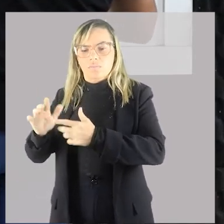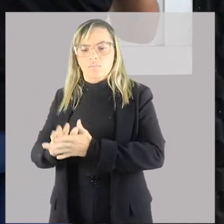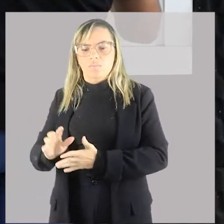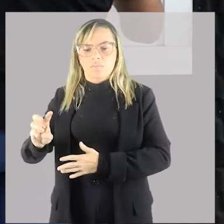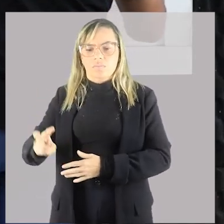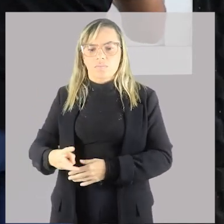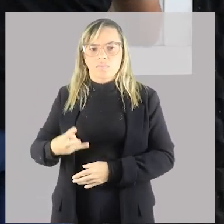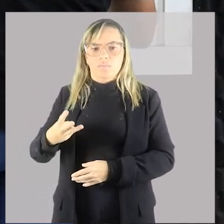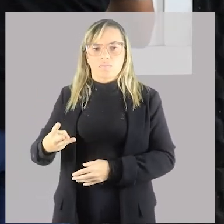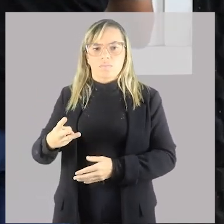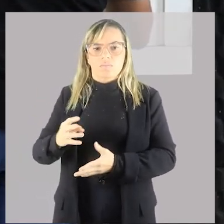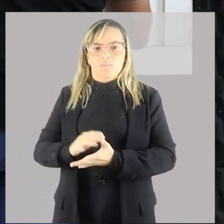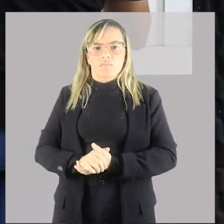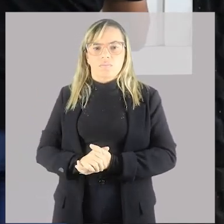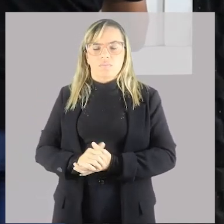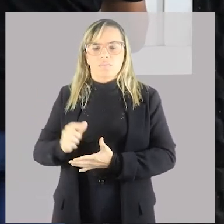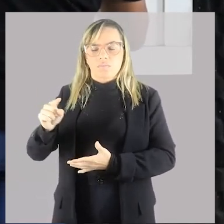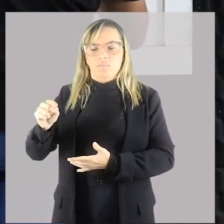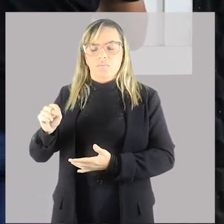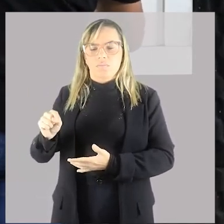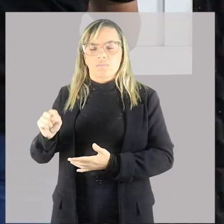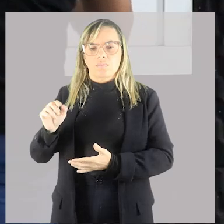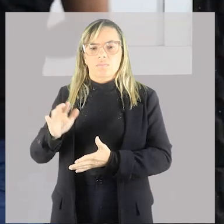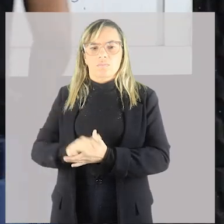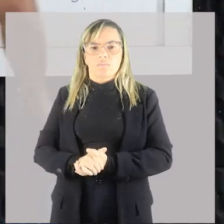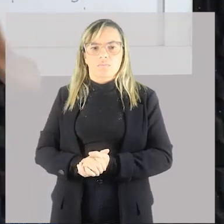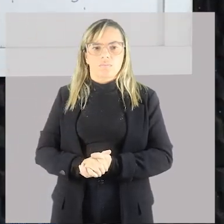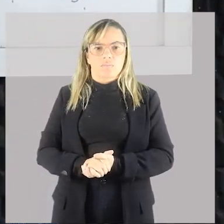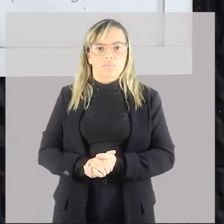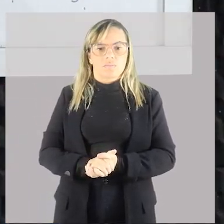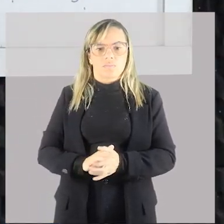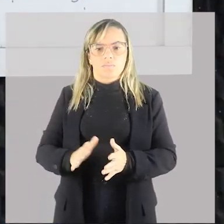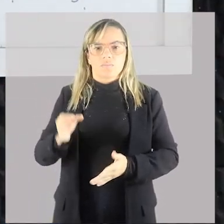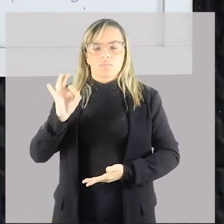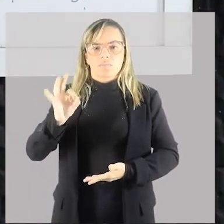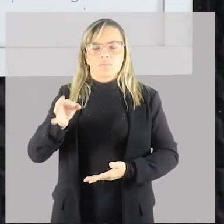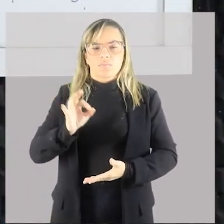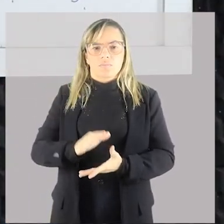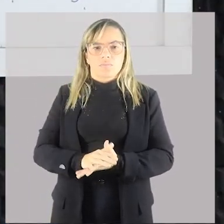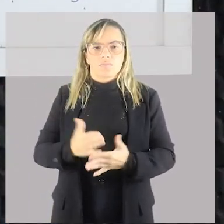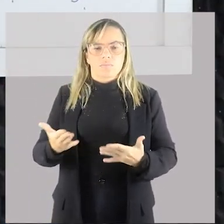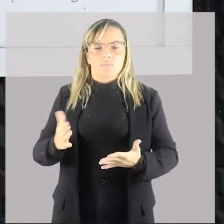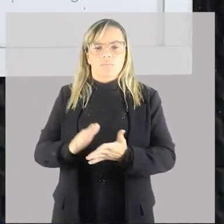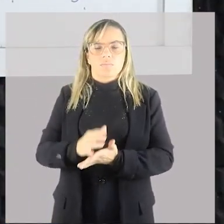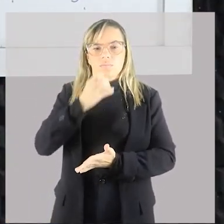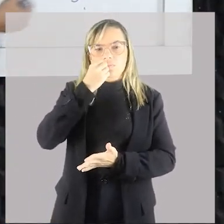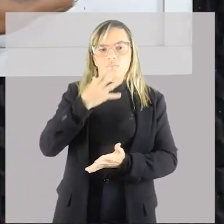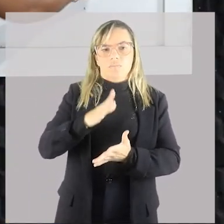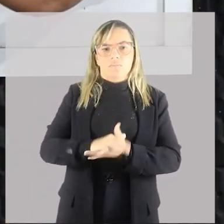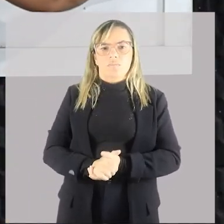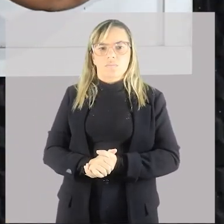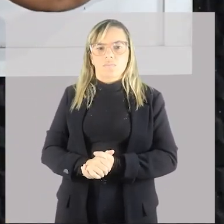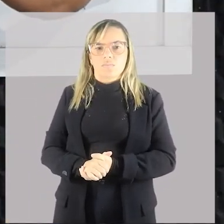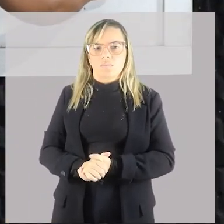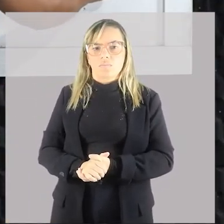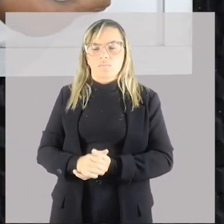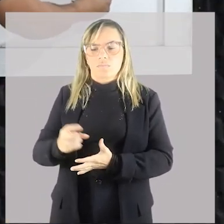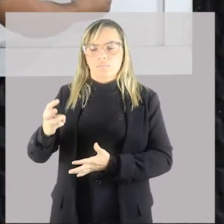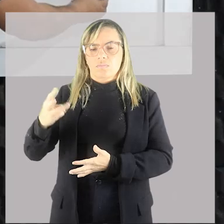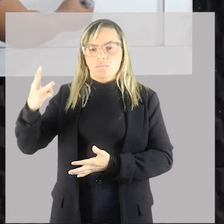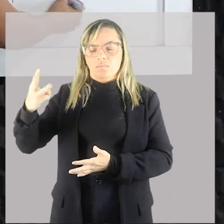E aqui 3 fatorial. Certo? Bom, aí basta você